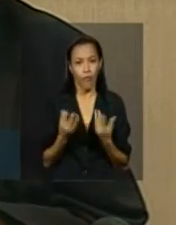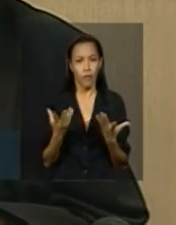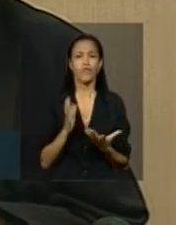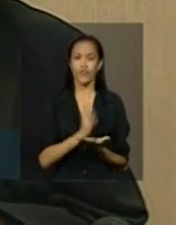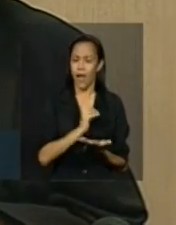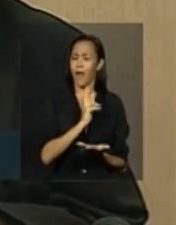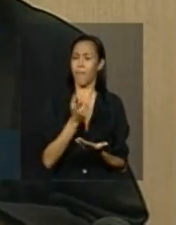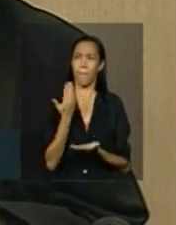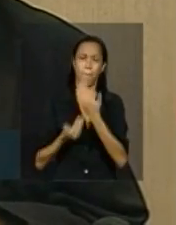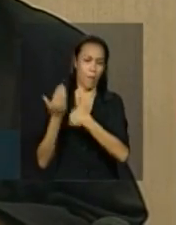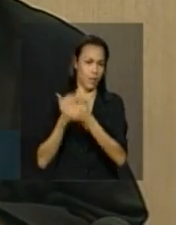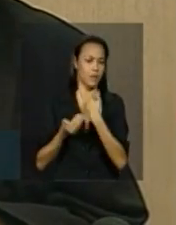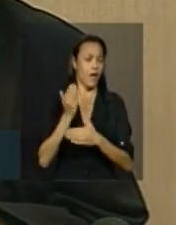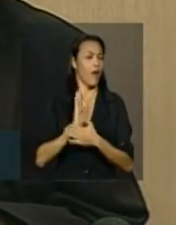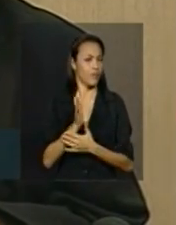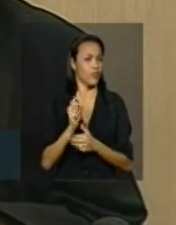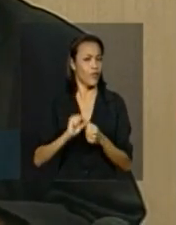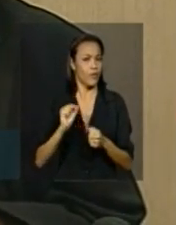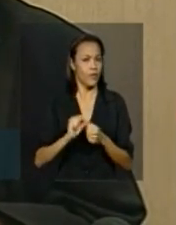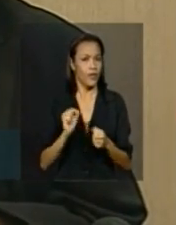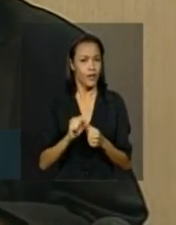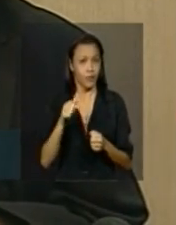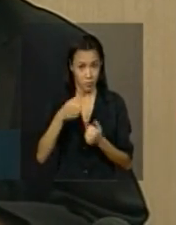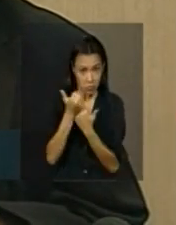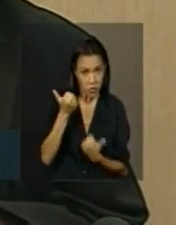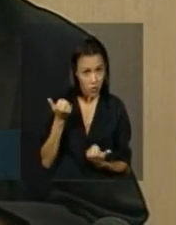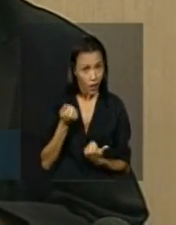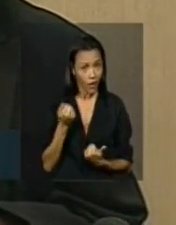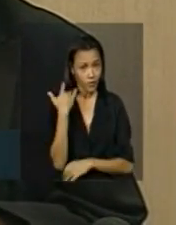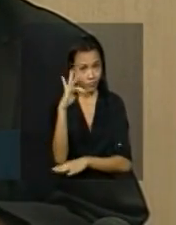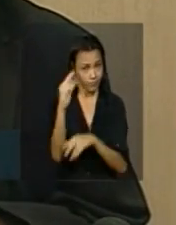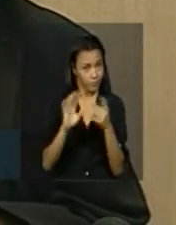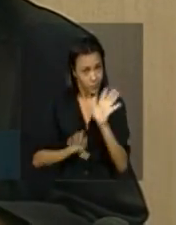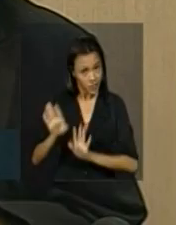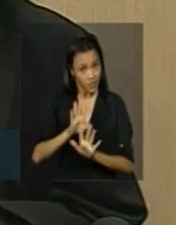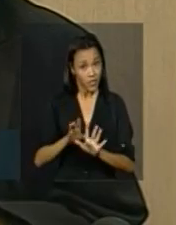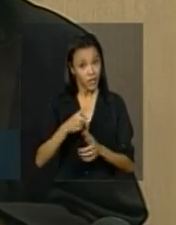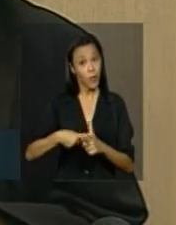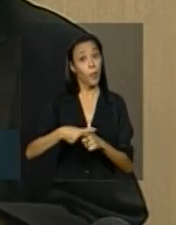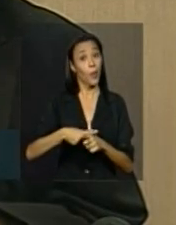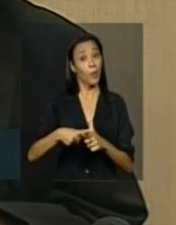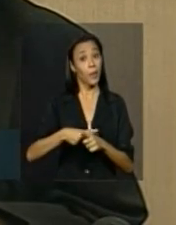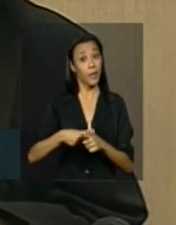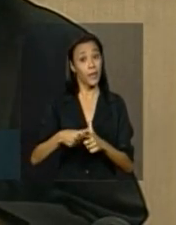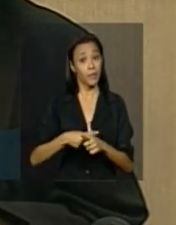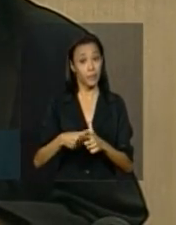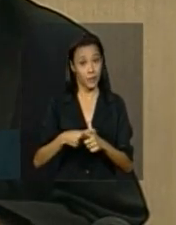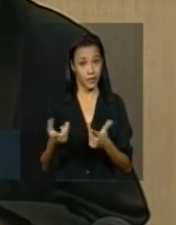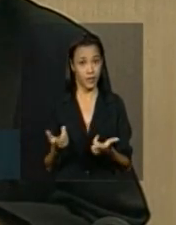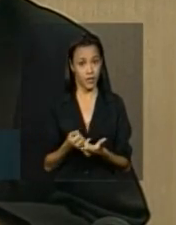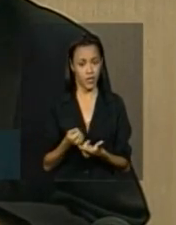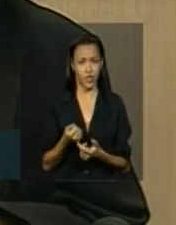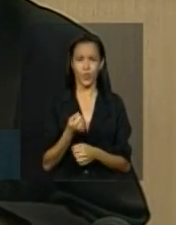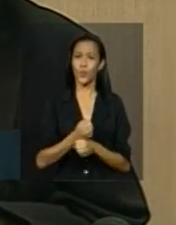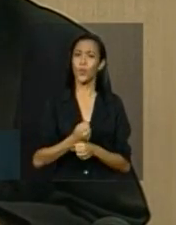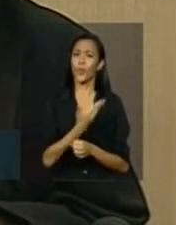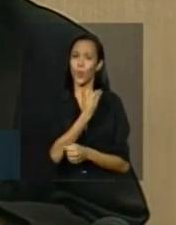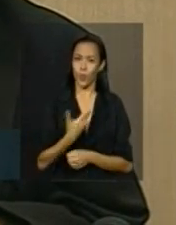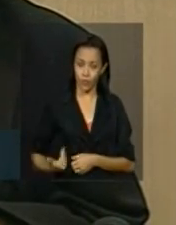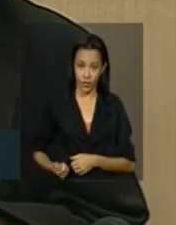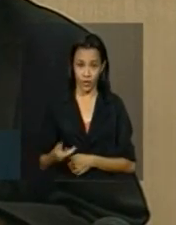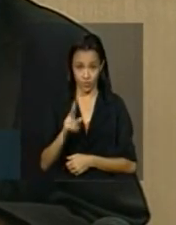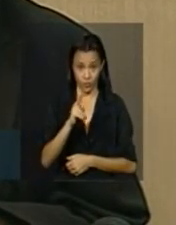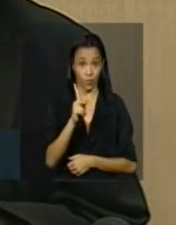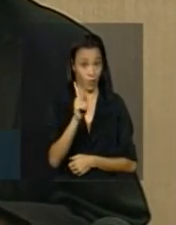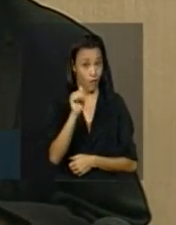iniciativas no passado foram feitas neste ministério mesmo que teve um programa chamado Brasil joga limo na época do governo Fernando Henrique